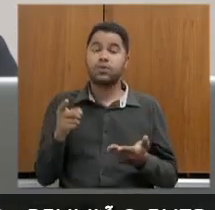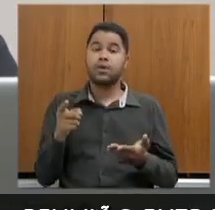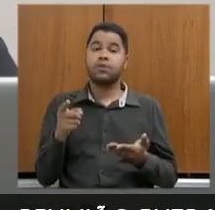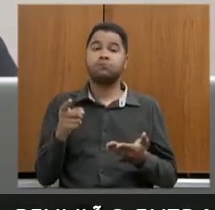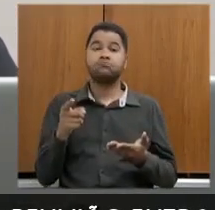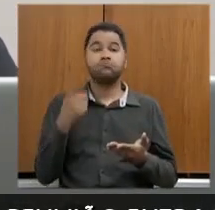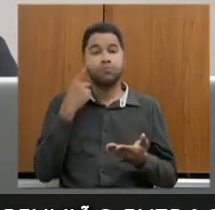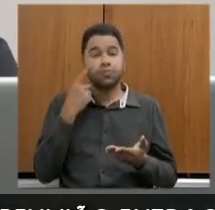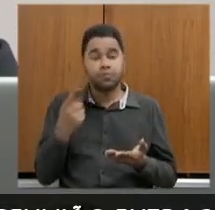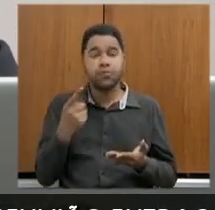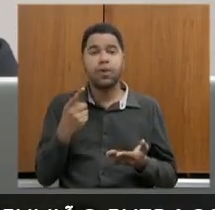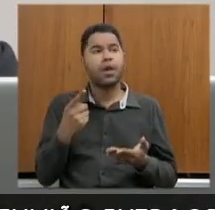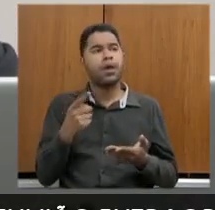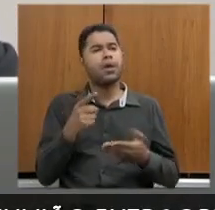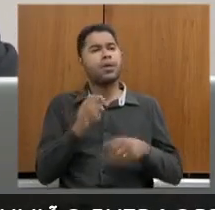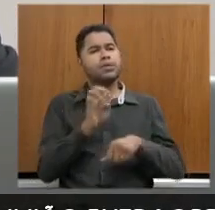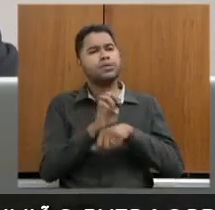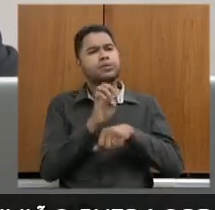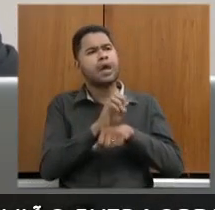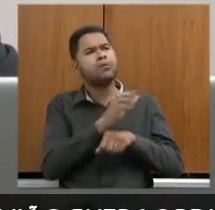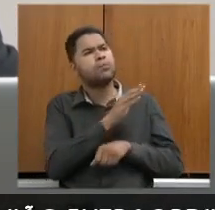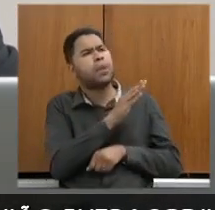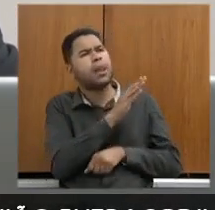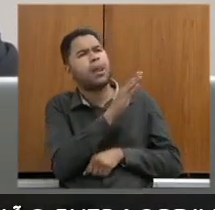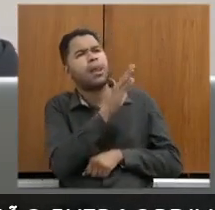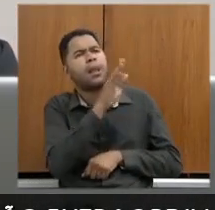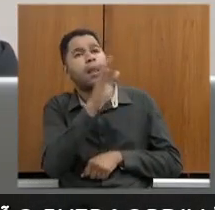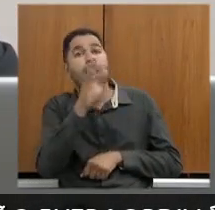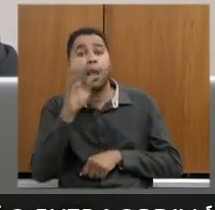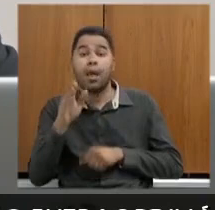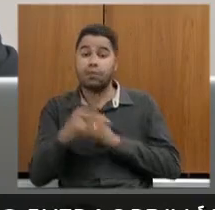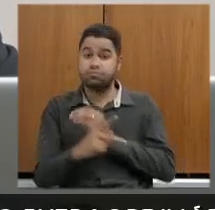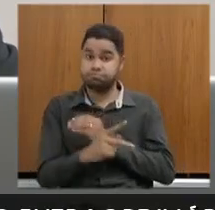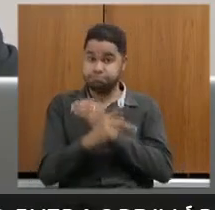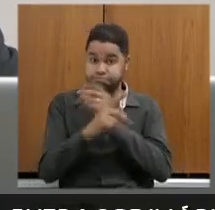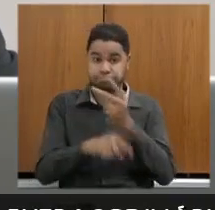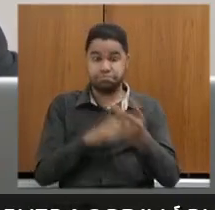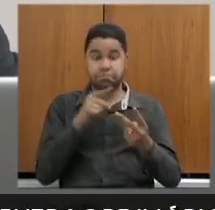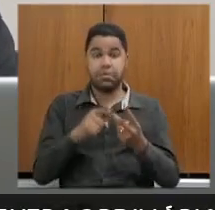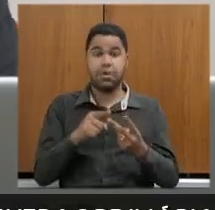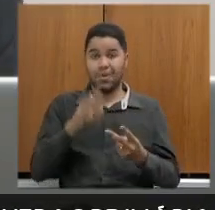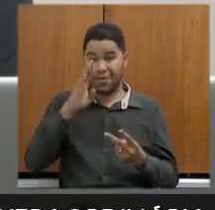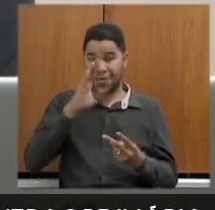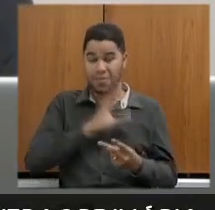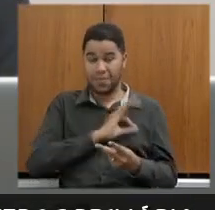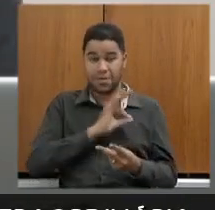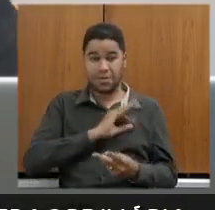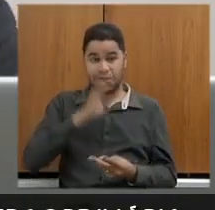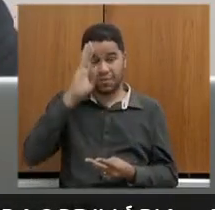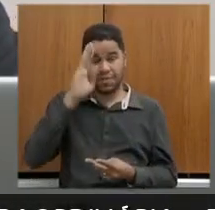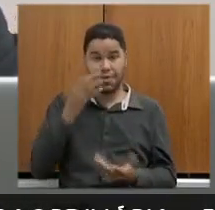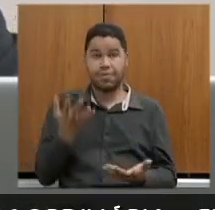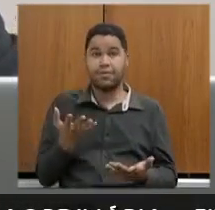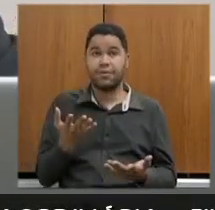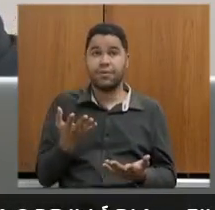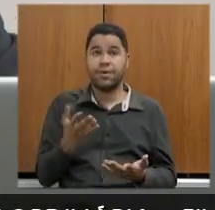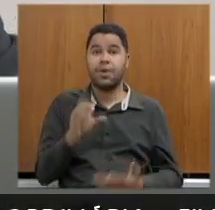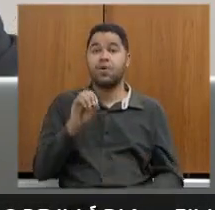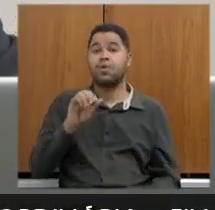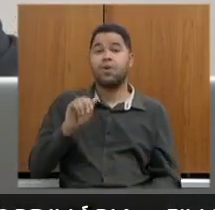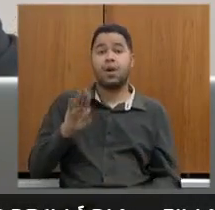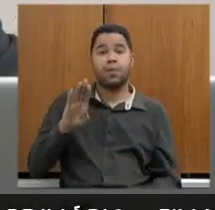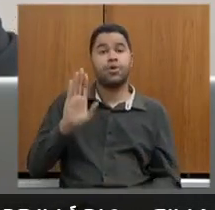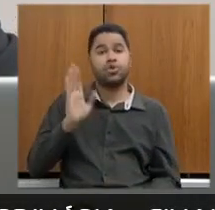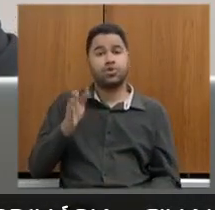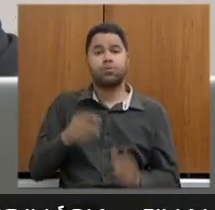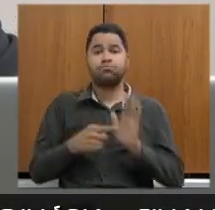eu tenho andado o estado inteiro tanto e já e civis quando policiais militares Mas o pior só viu que a OAB já se